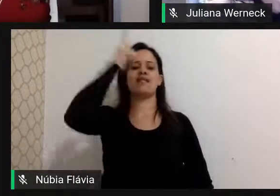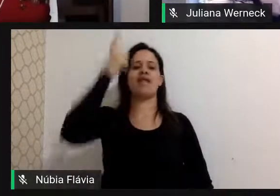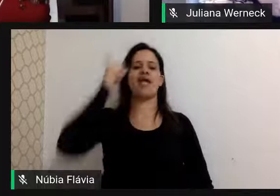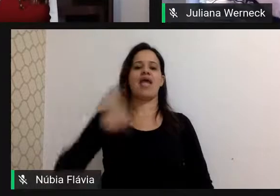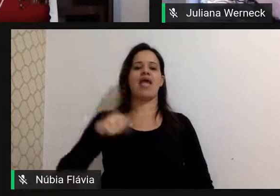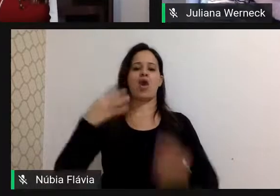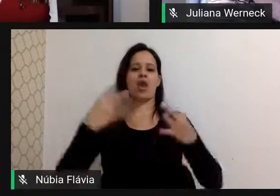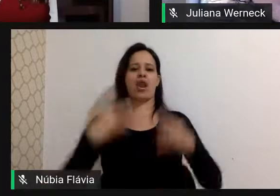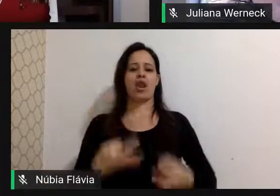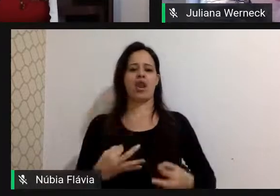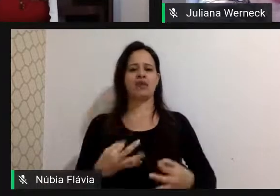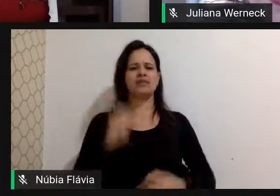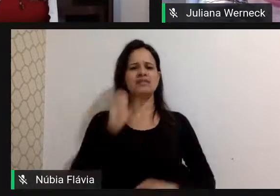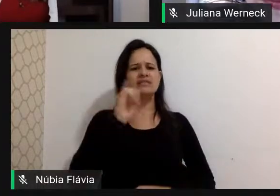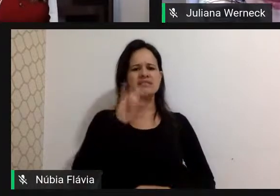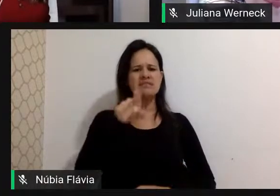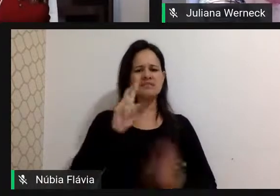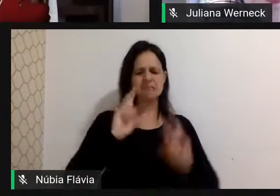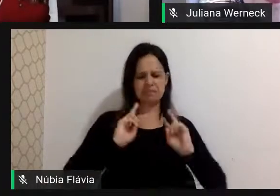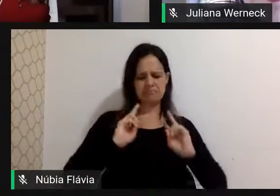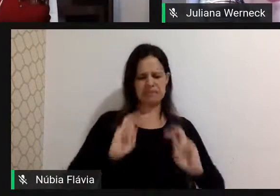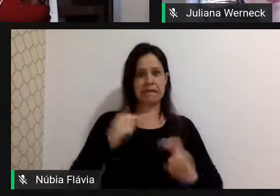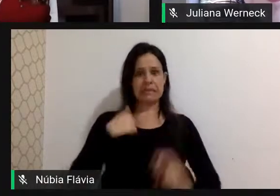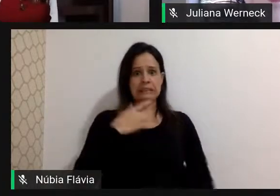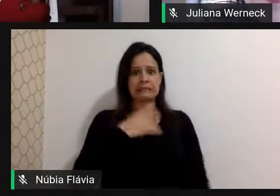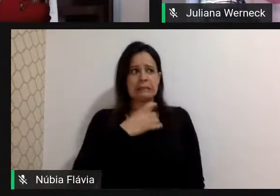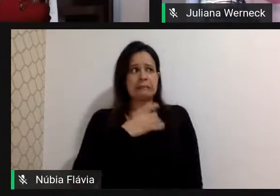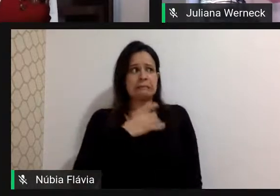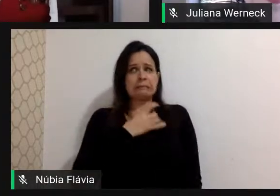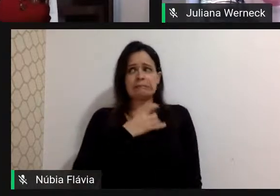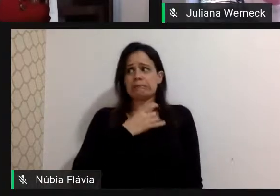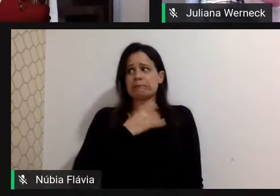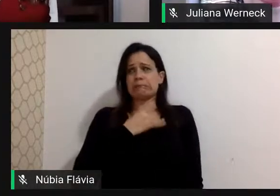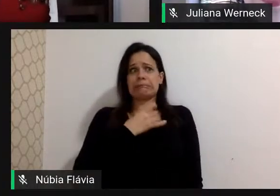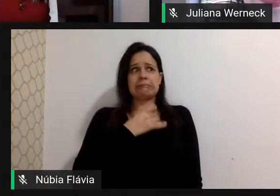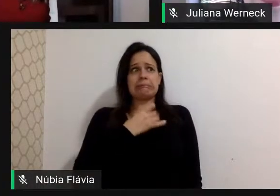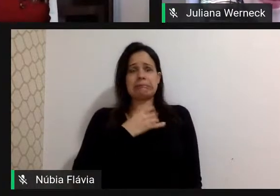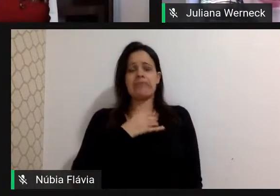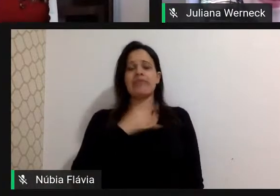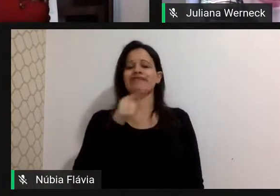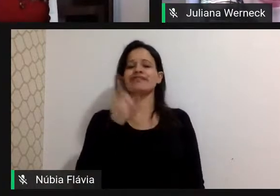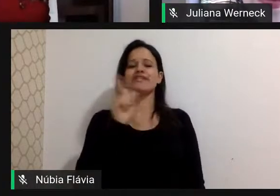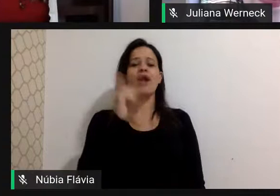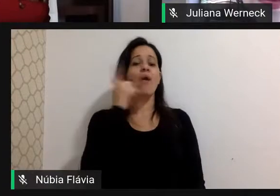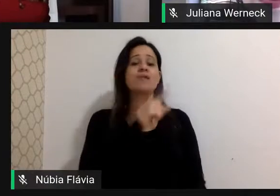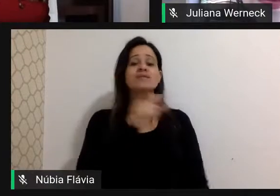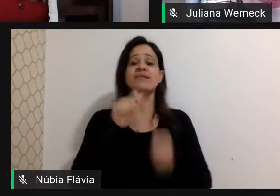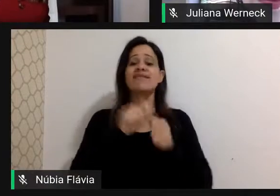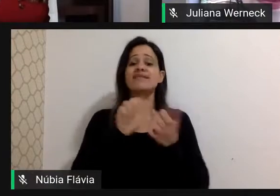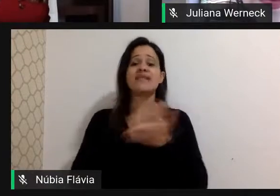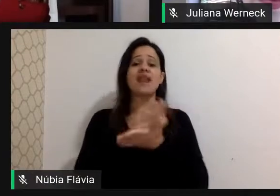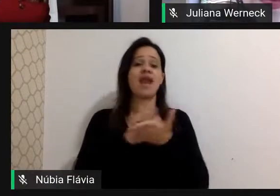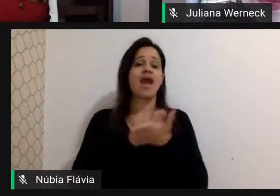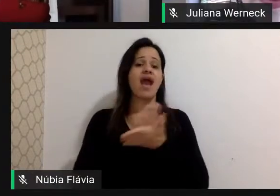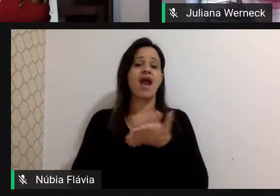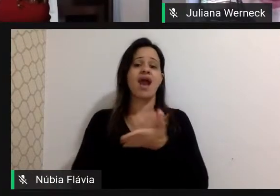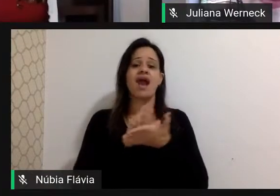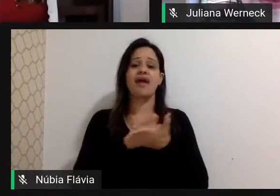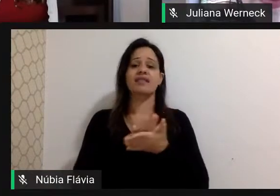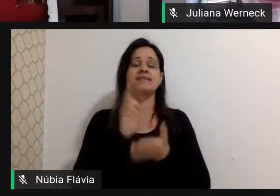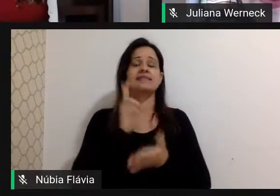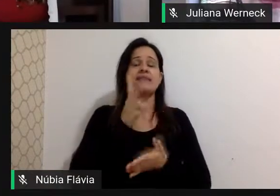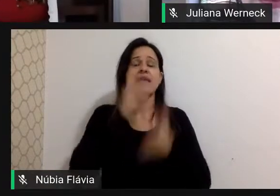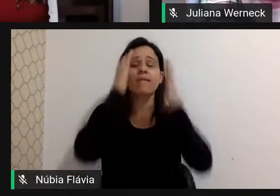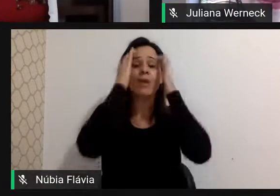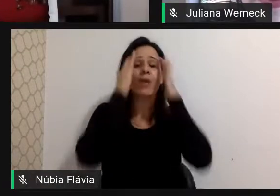Se você cresceu tendo a percepção de que você é medroso, naturalmente você não consegue fazer nada que você considere arriscado. Se lá